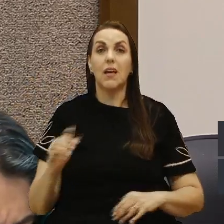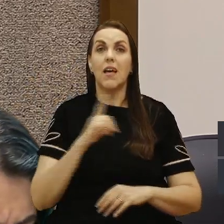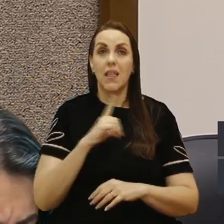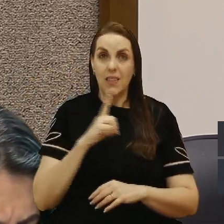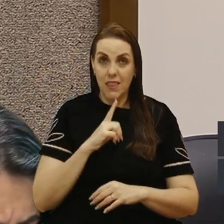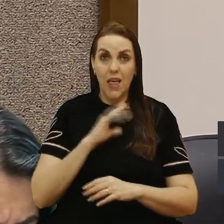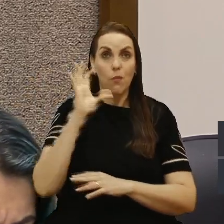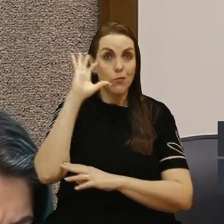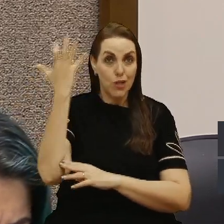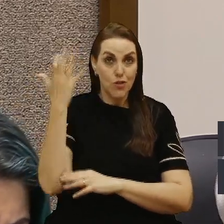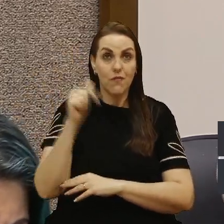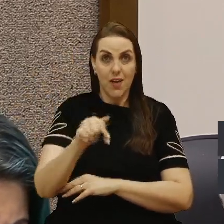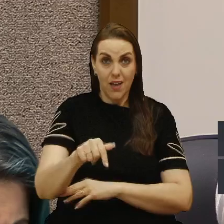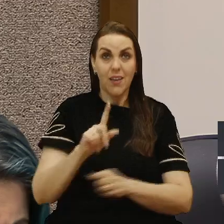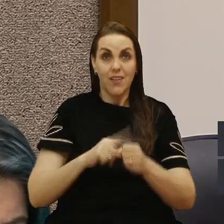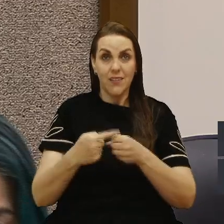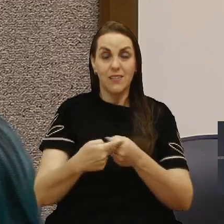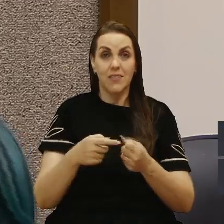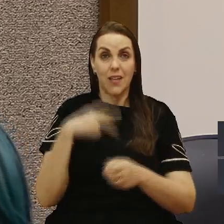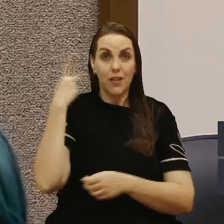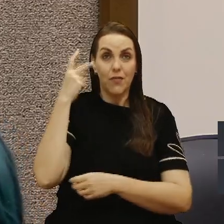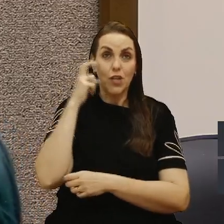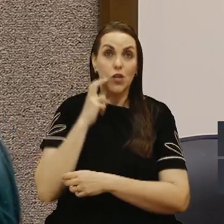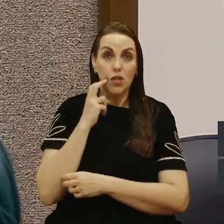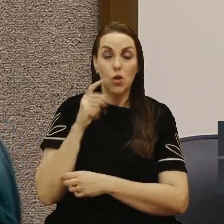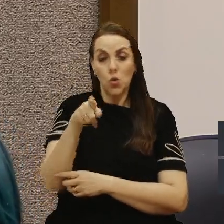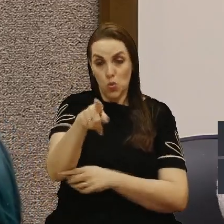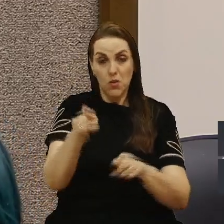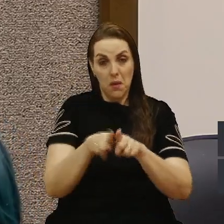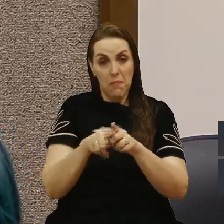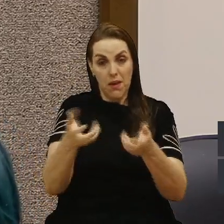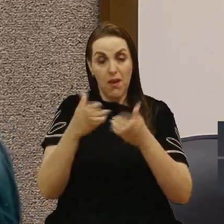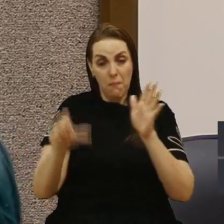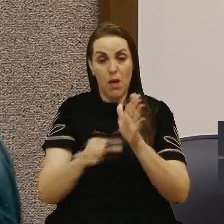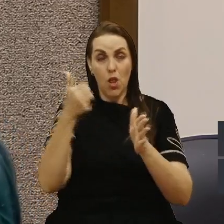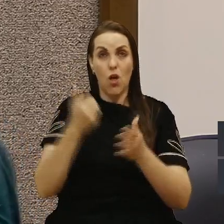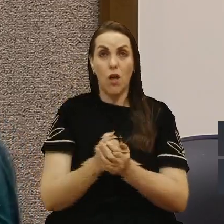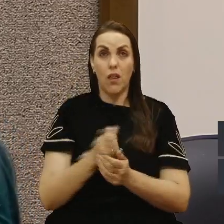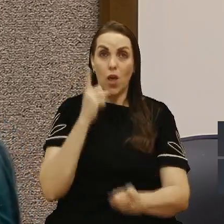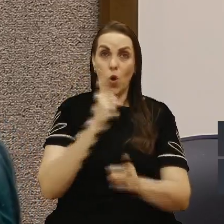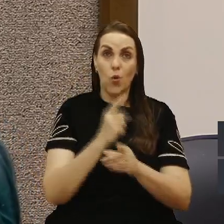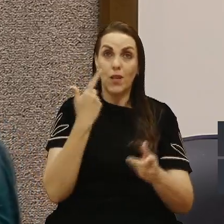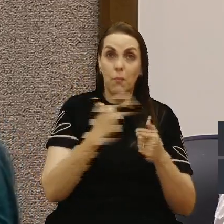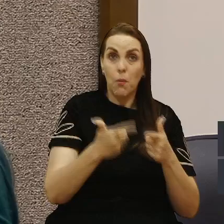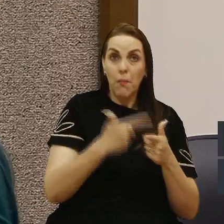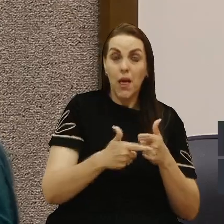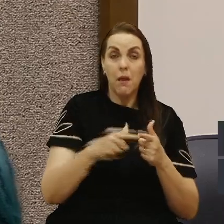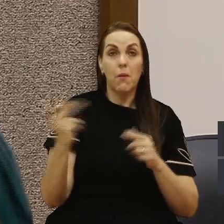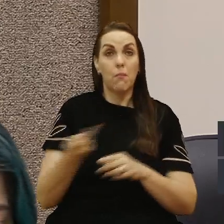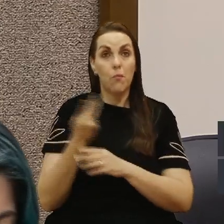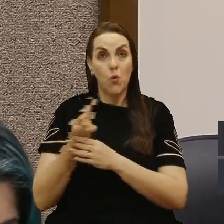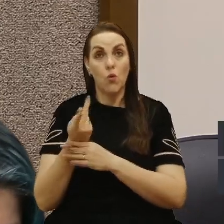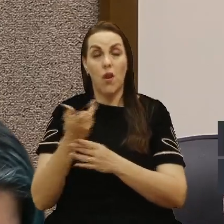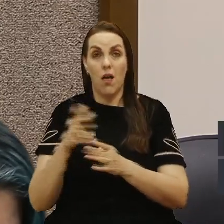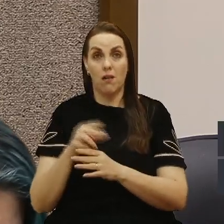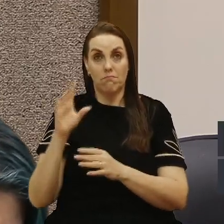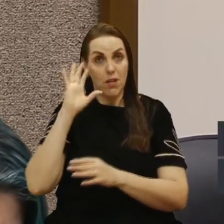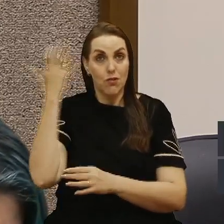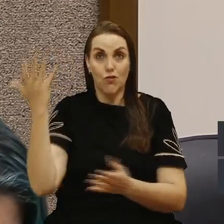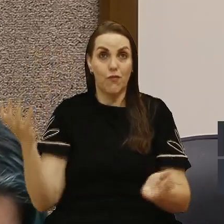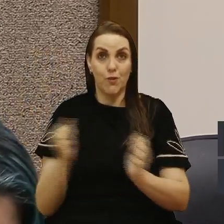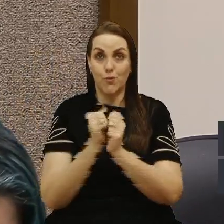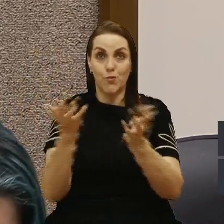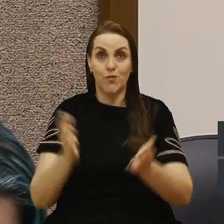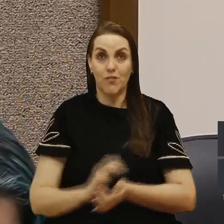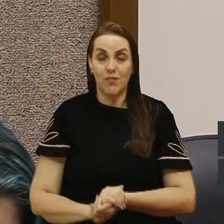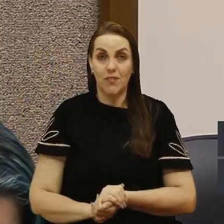cidade, vereador Daniel. Eu quero melhorar, o senhor quer que melhore também. Vamos encontrar o problema e vamos buscar um diagnóstico comum. Eu e o vereador Ramon